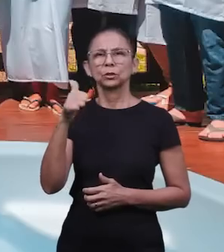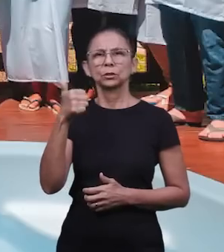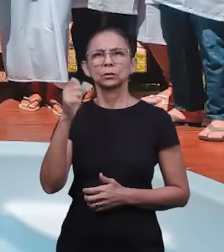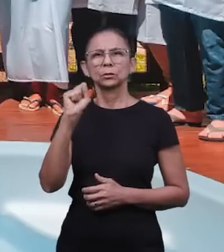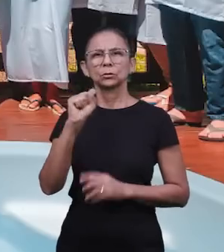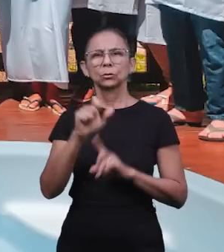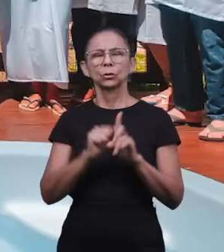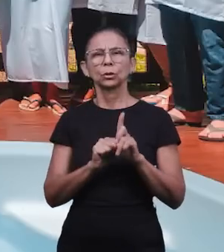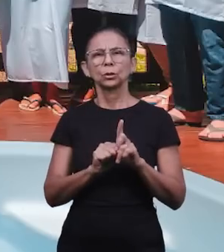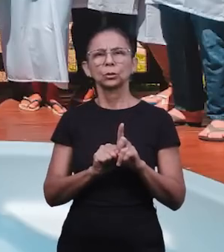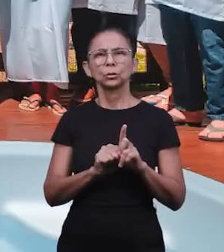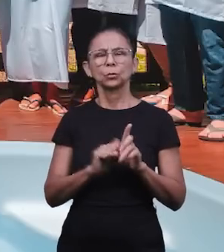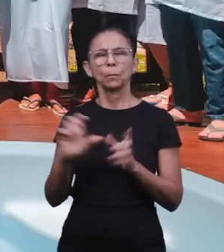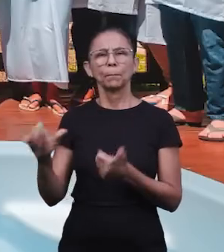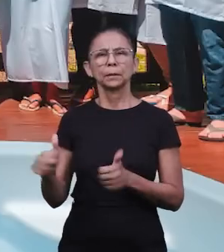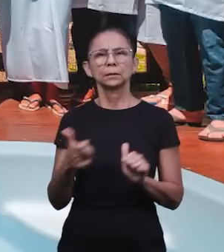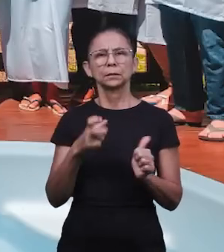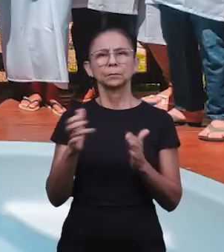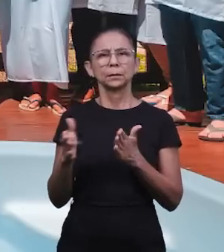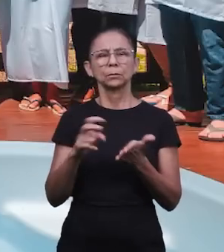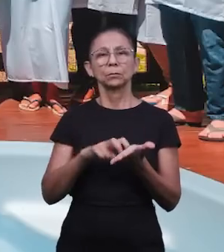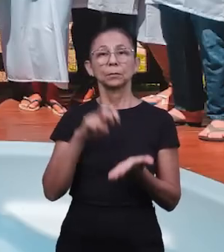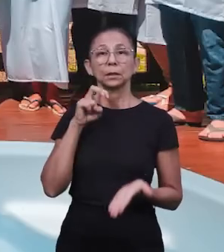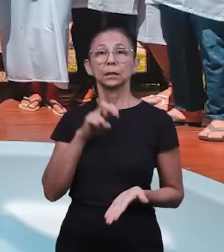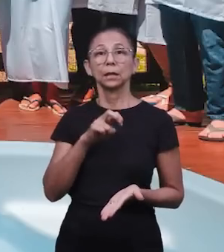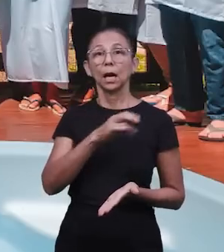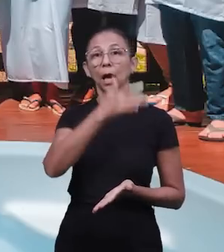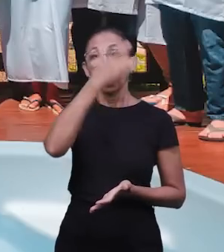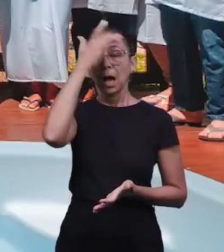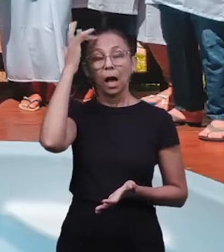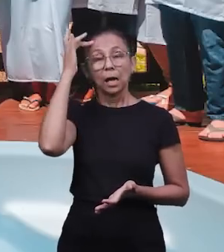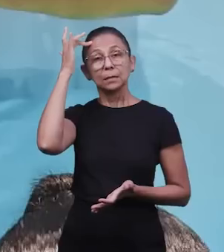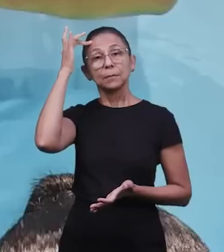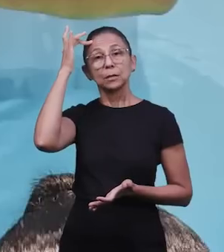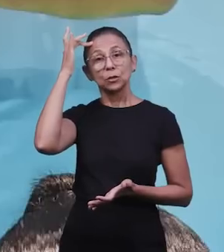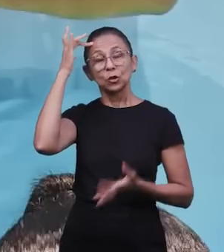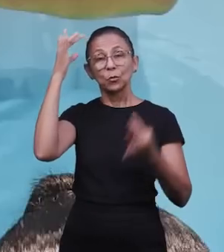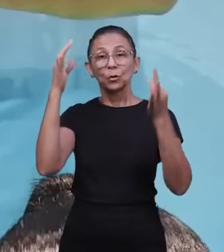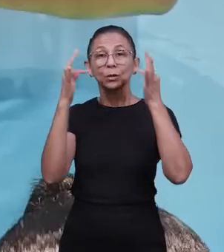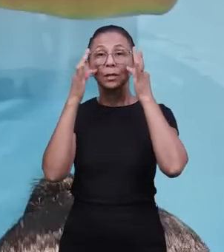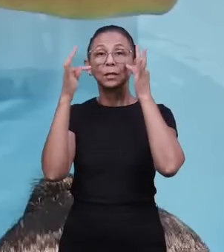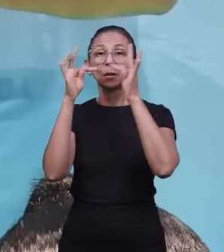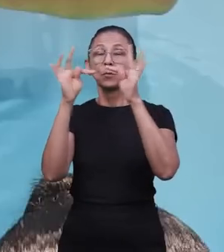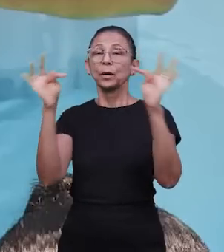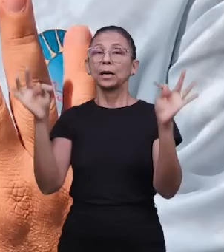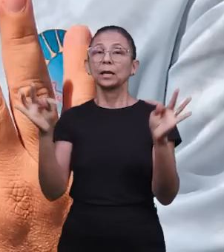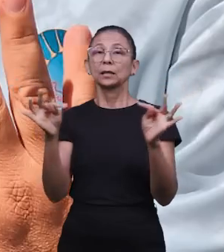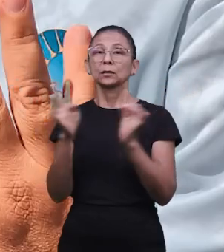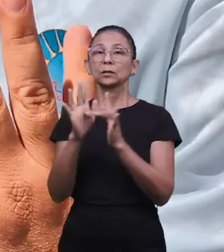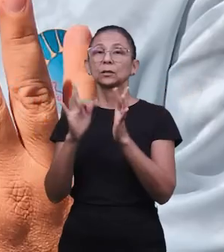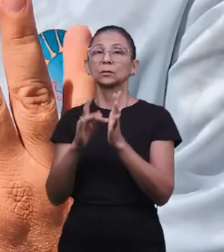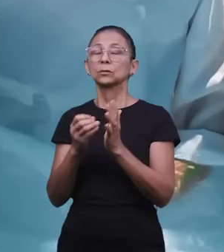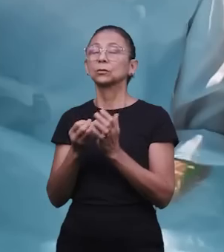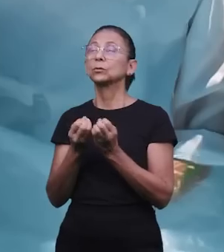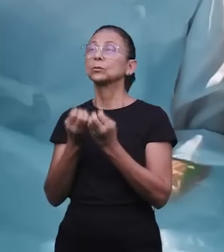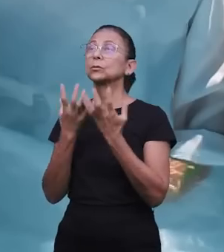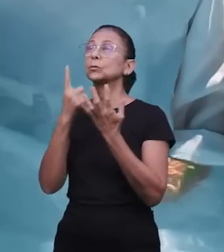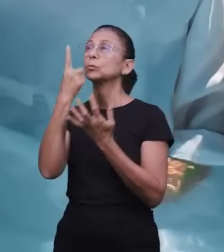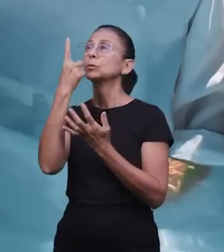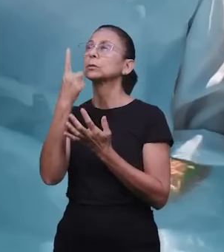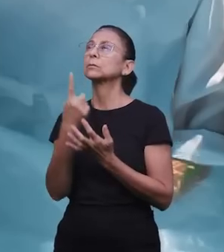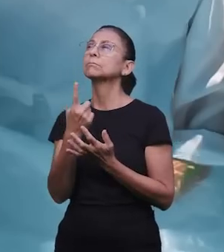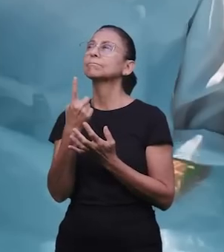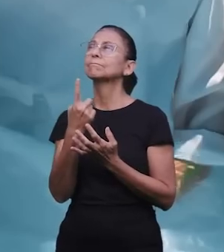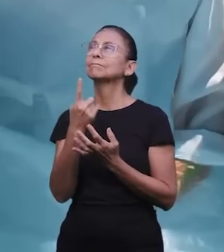dia 18, tivemos um batismo na parte da manhã, onde várias vidas puderam confessar publicamente Jesus como o